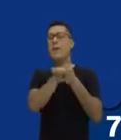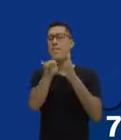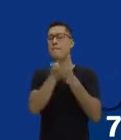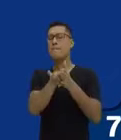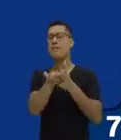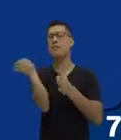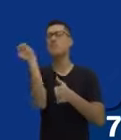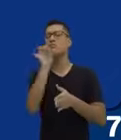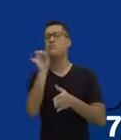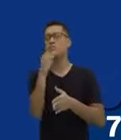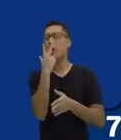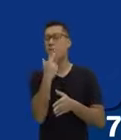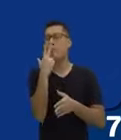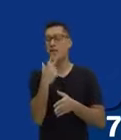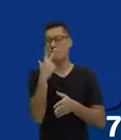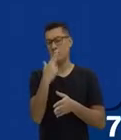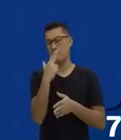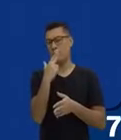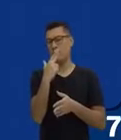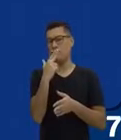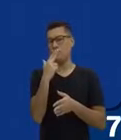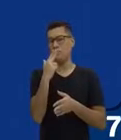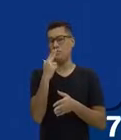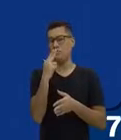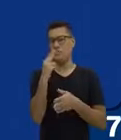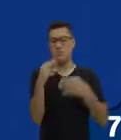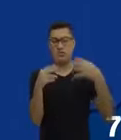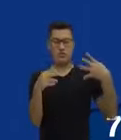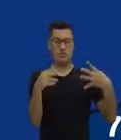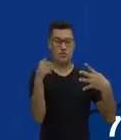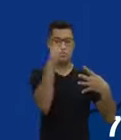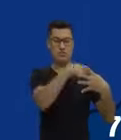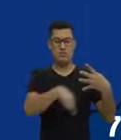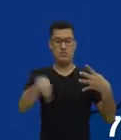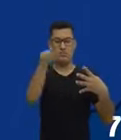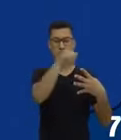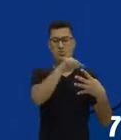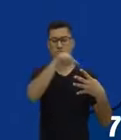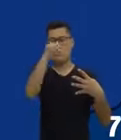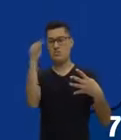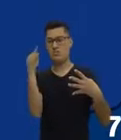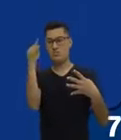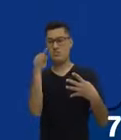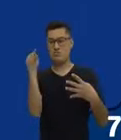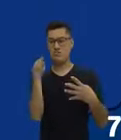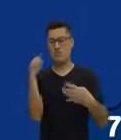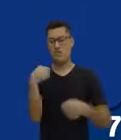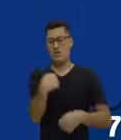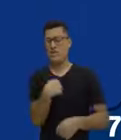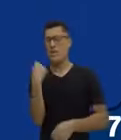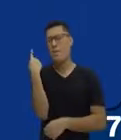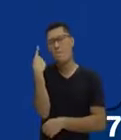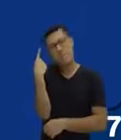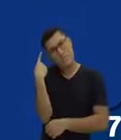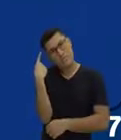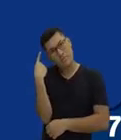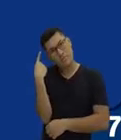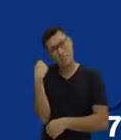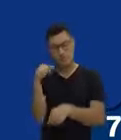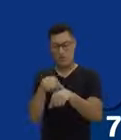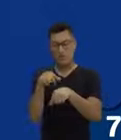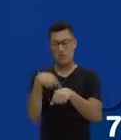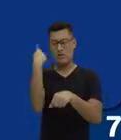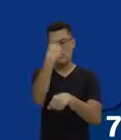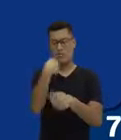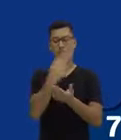expoente que está aparecendo aqui, ele corresponde justamente à nossa hora. Então, se eu pensar que se o nosso tempo que